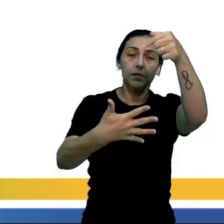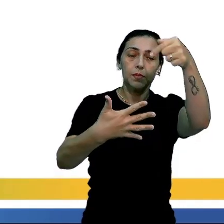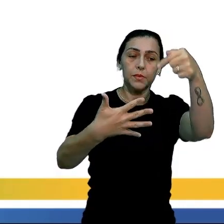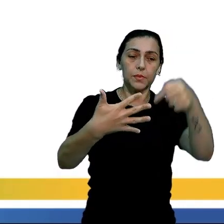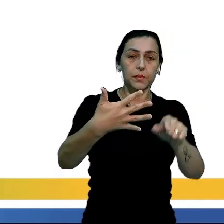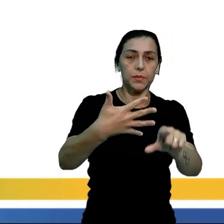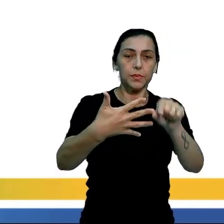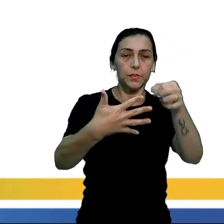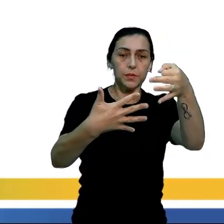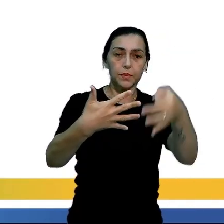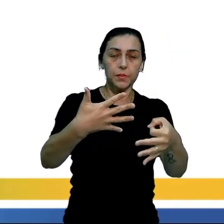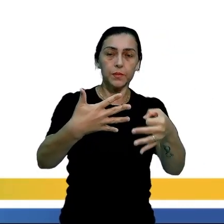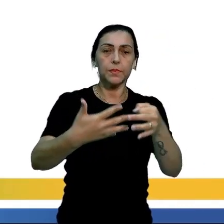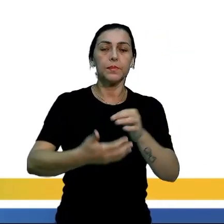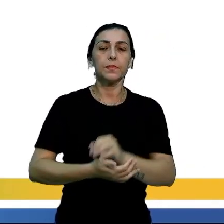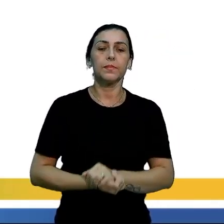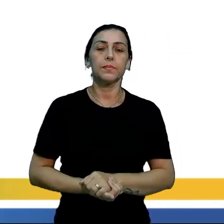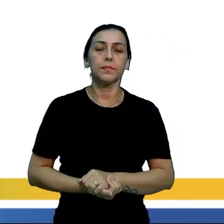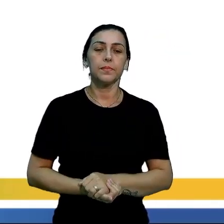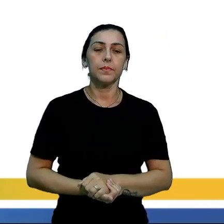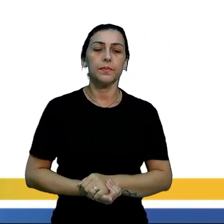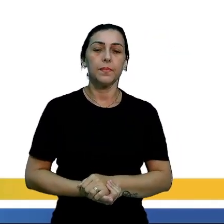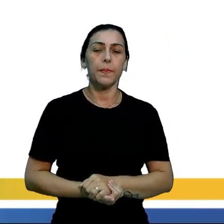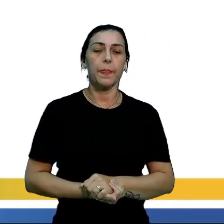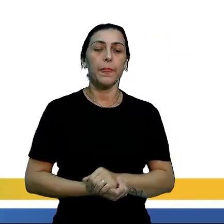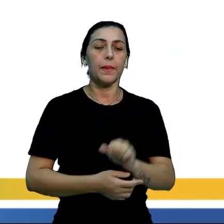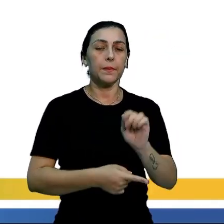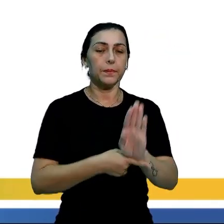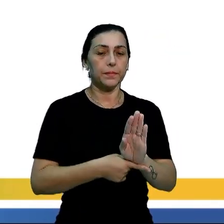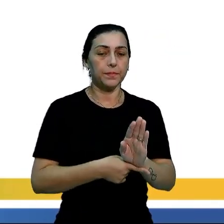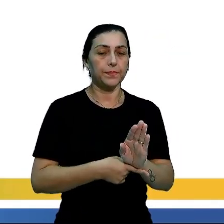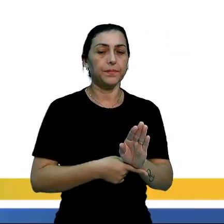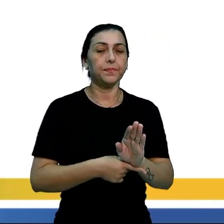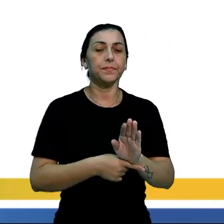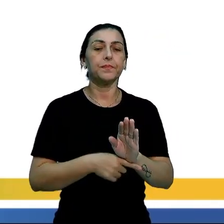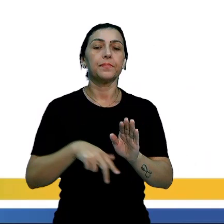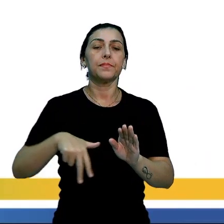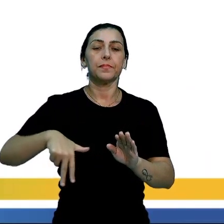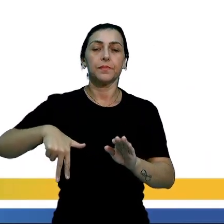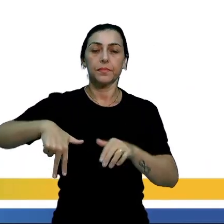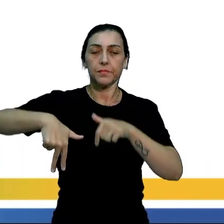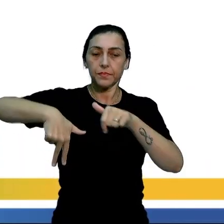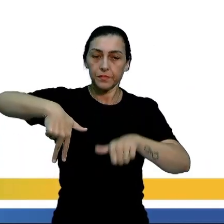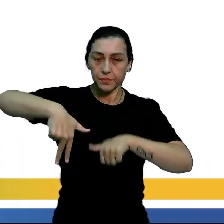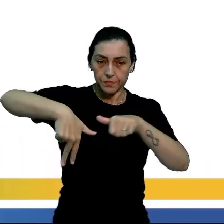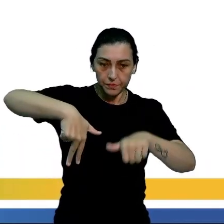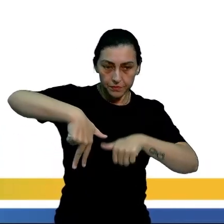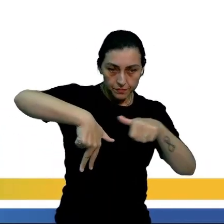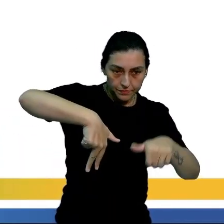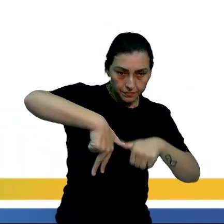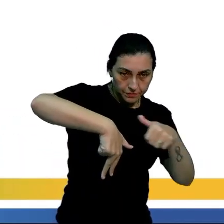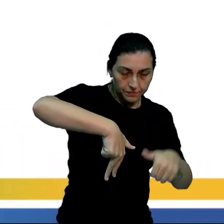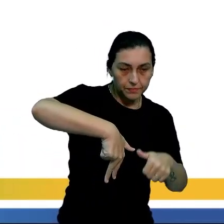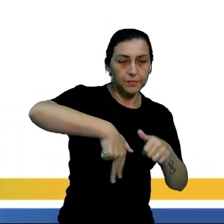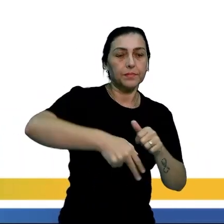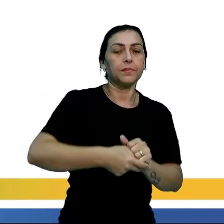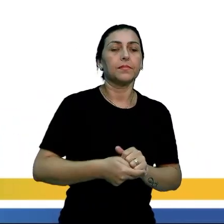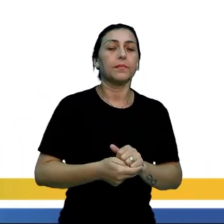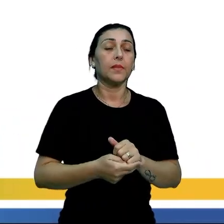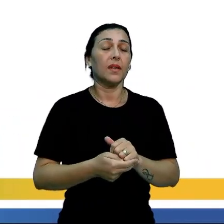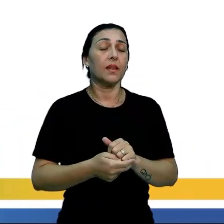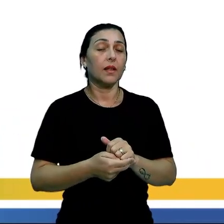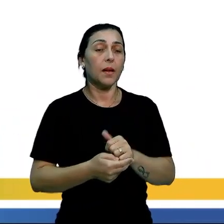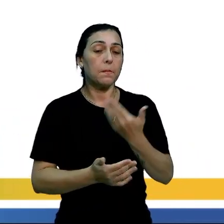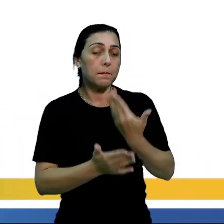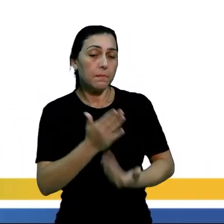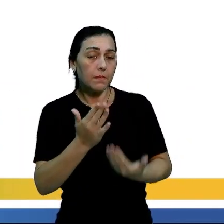sua formação identitária plural, de sua condição nômade de seus antepassados, da perda sofrida com